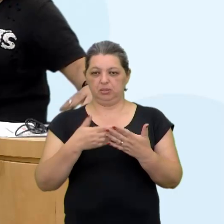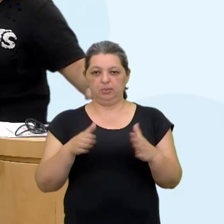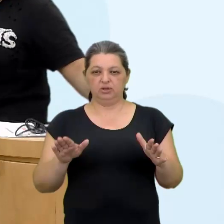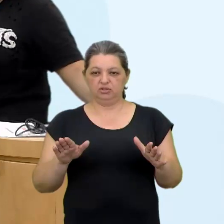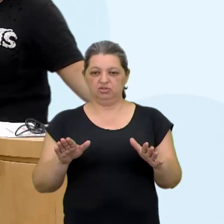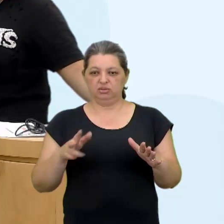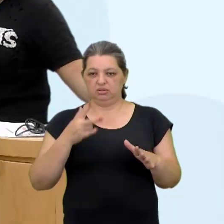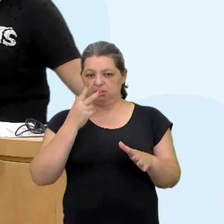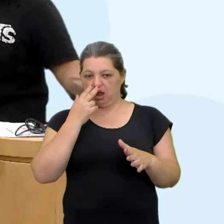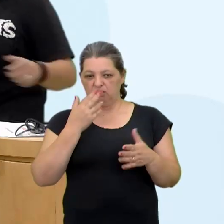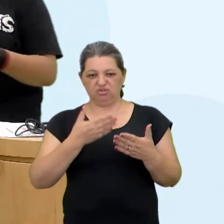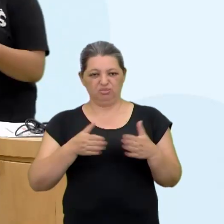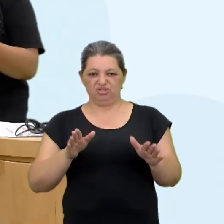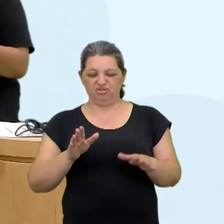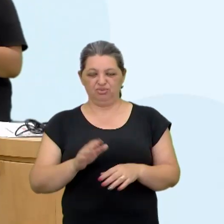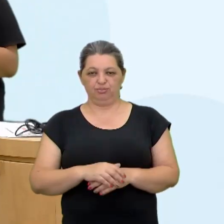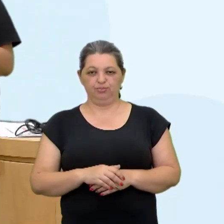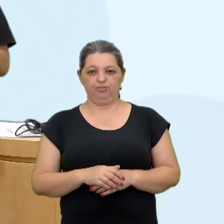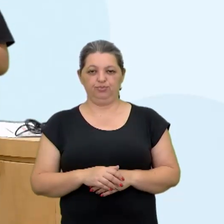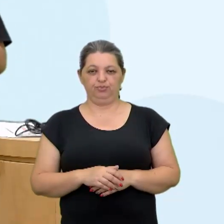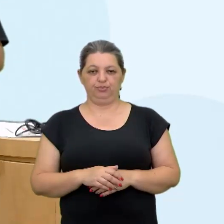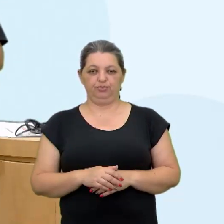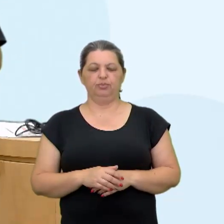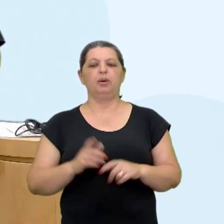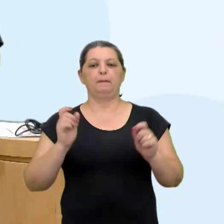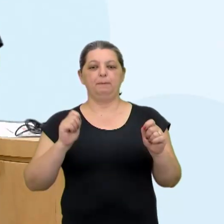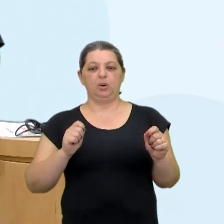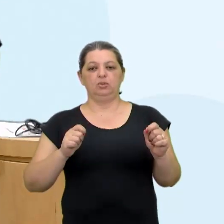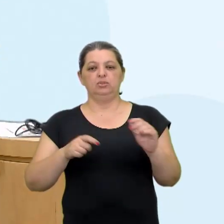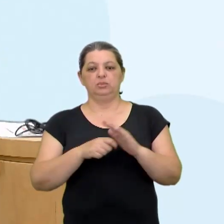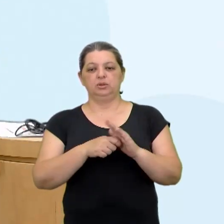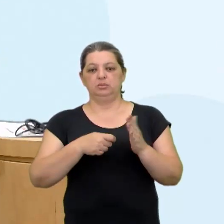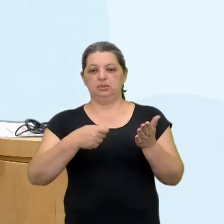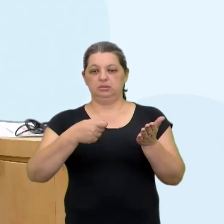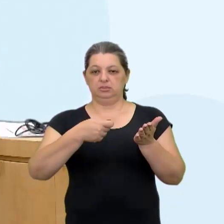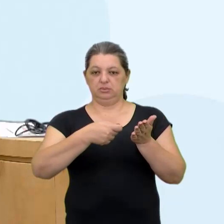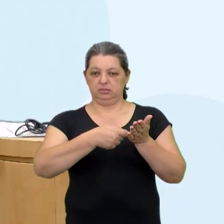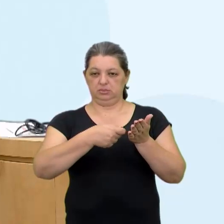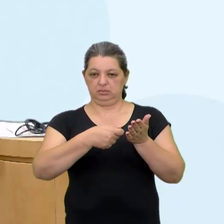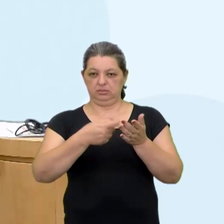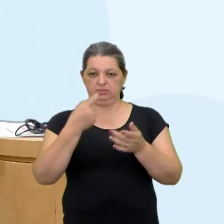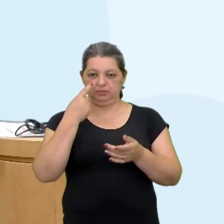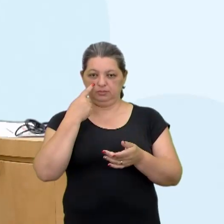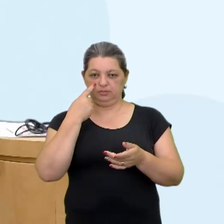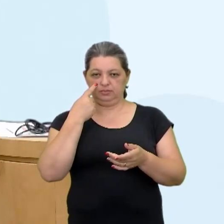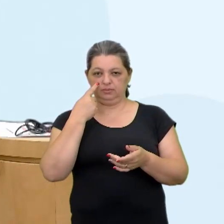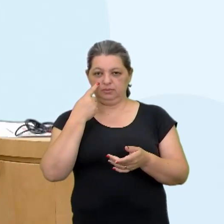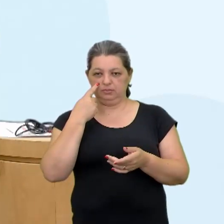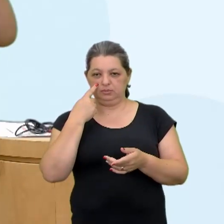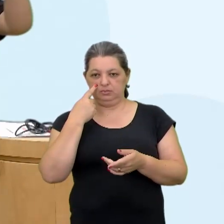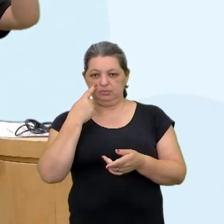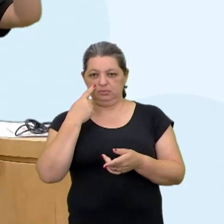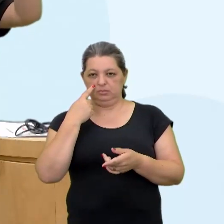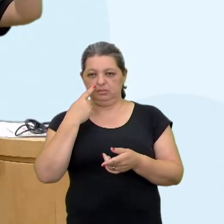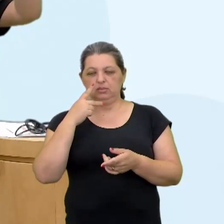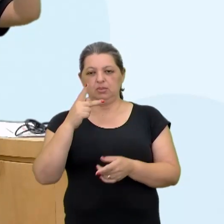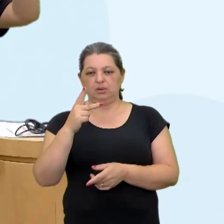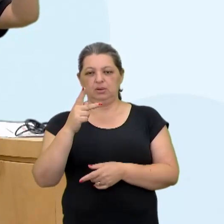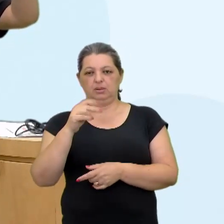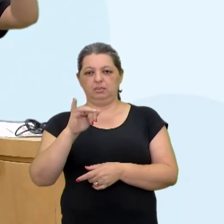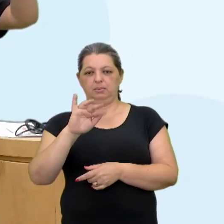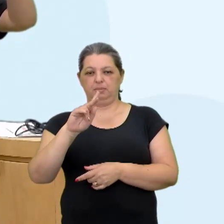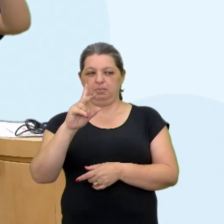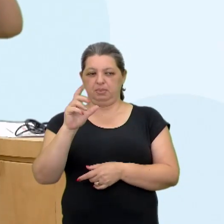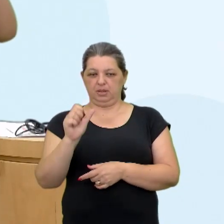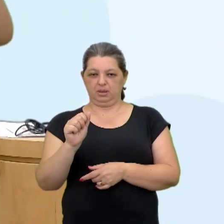Deve ter perdido no meio do caminho. E você pode ligar ele tanto numa bateria, num plug de pilha, tá? Isso aqui é